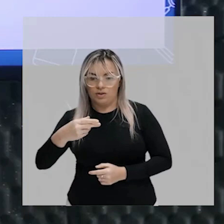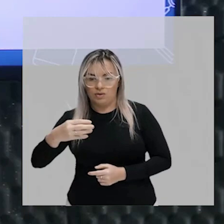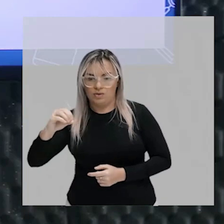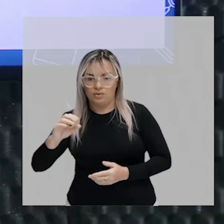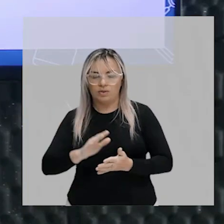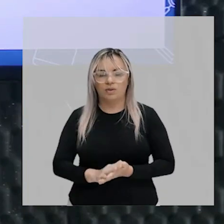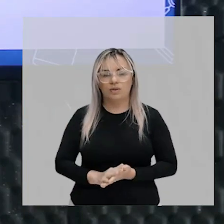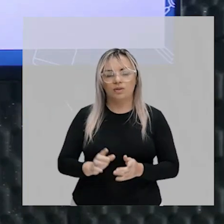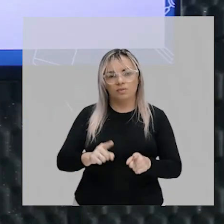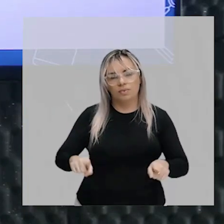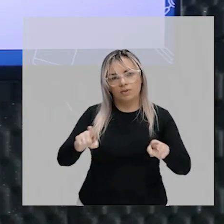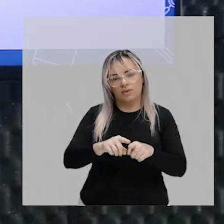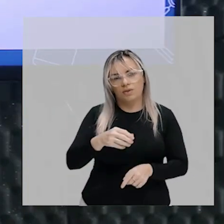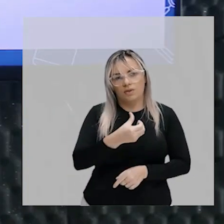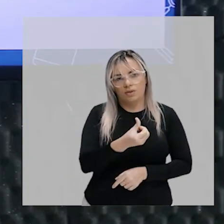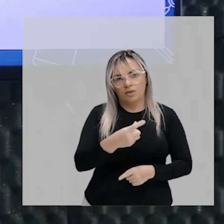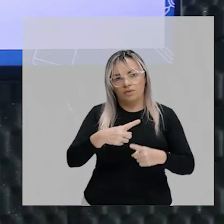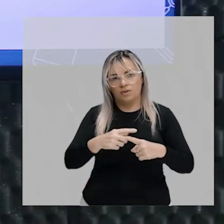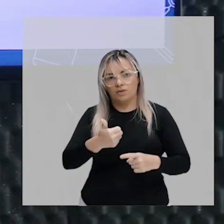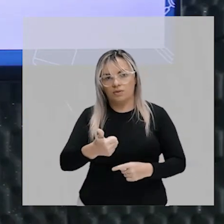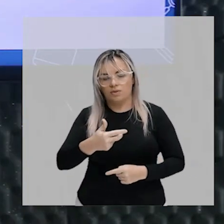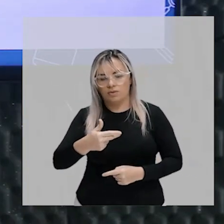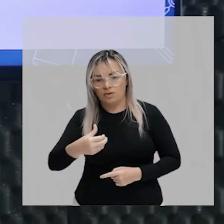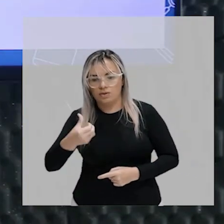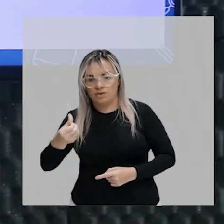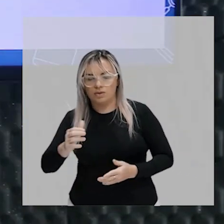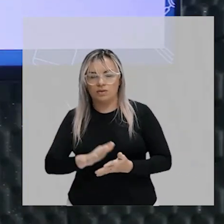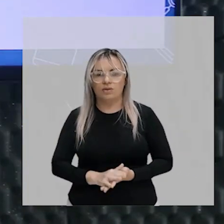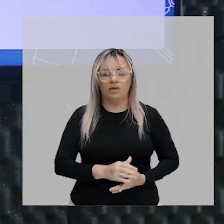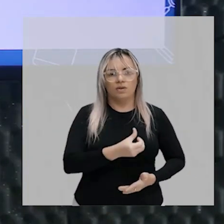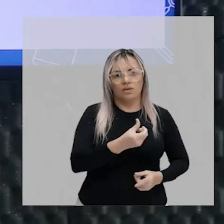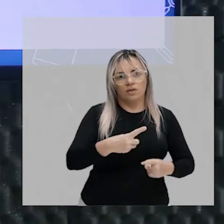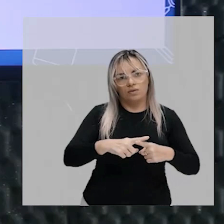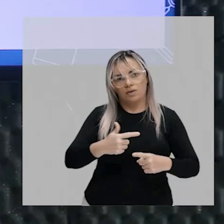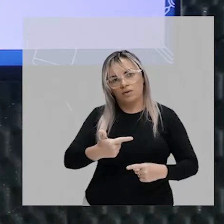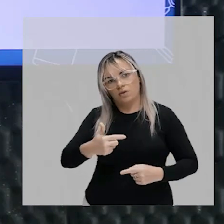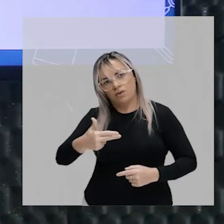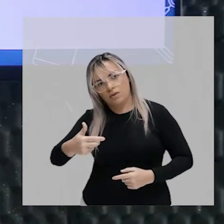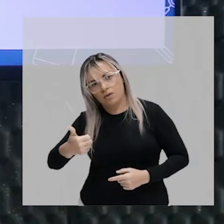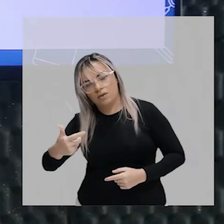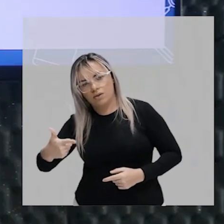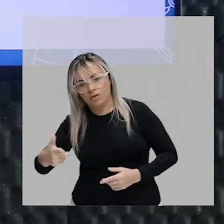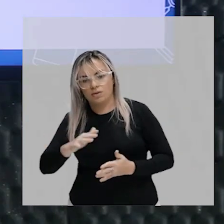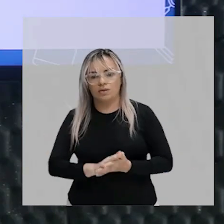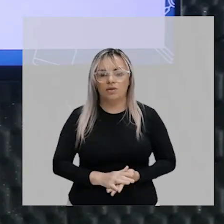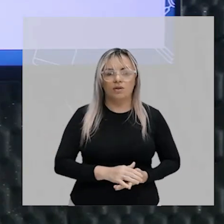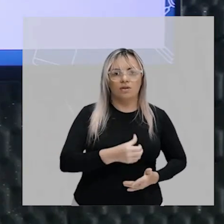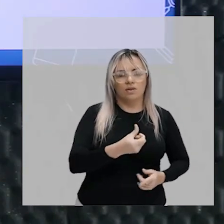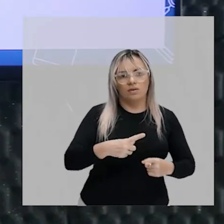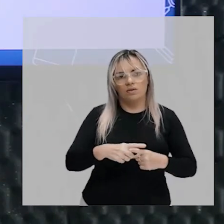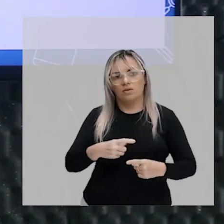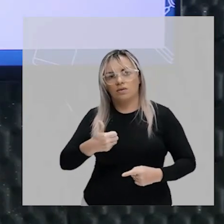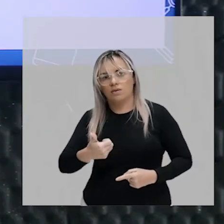dá zero Tu Vai Multiplicar 6 x 1 que dá 6 6 x 2 que dá 12 6 x 3